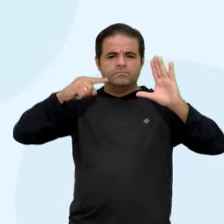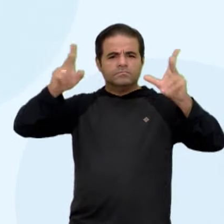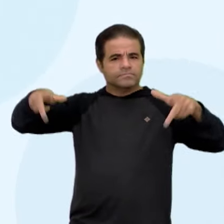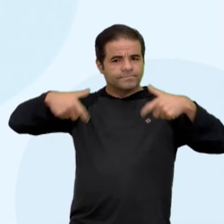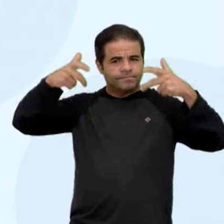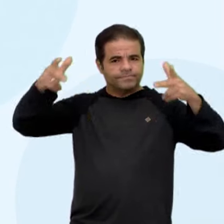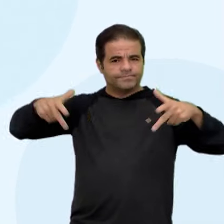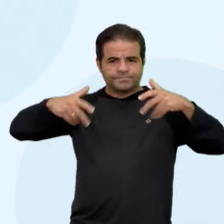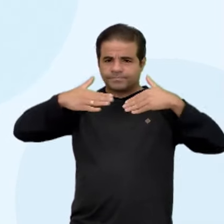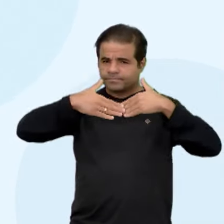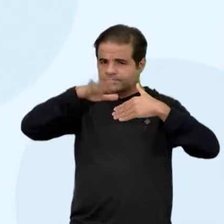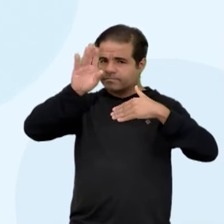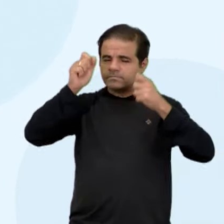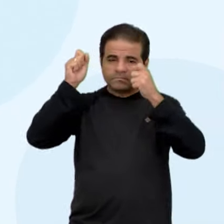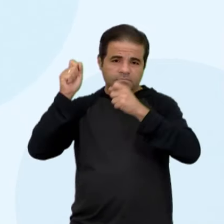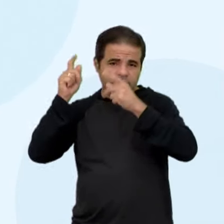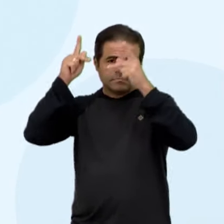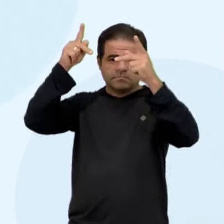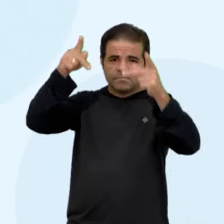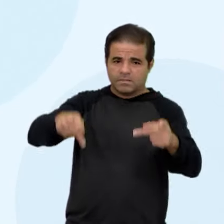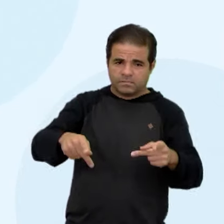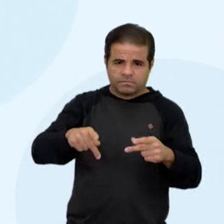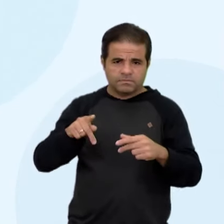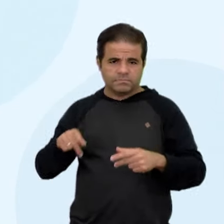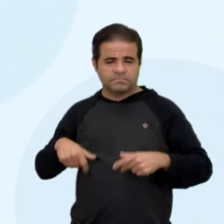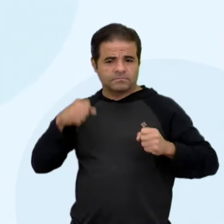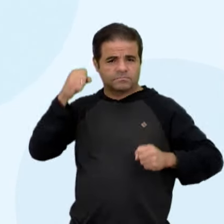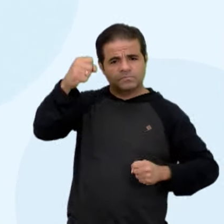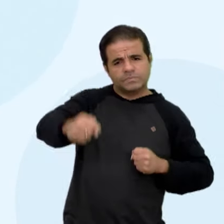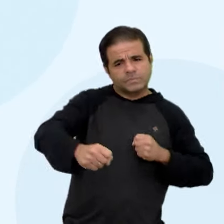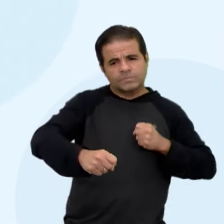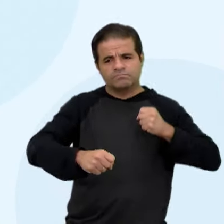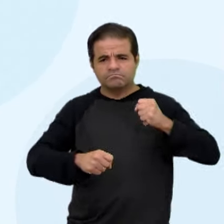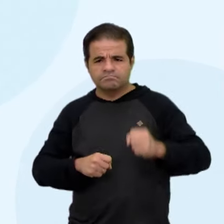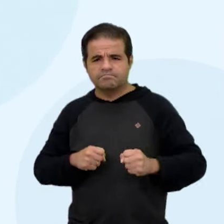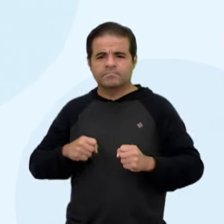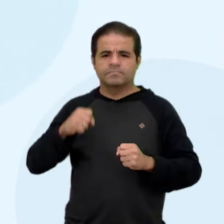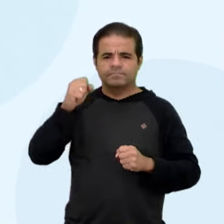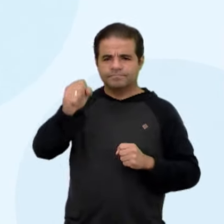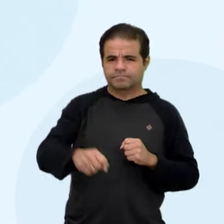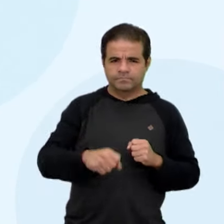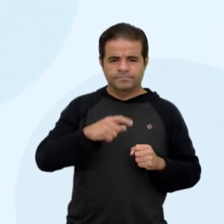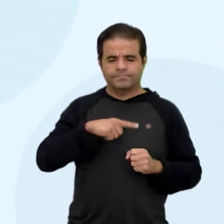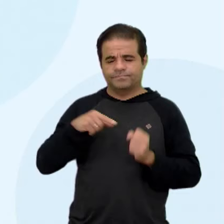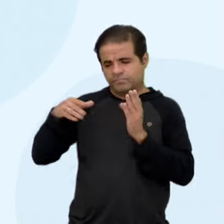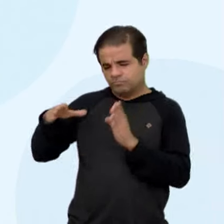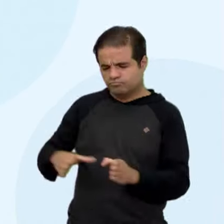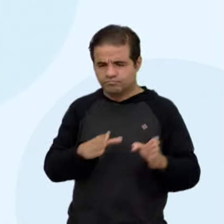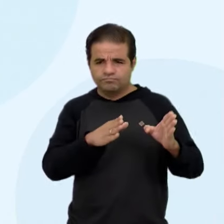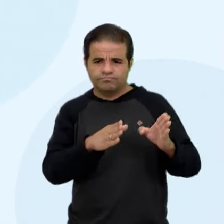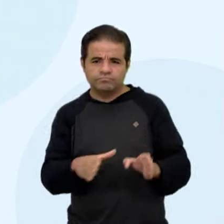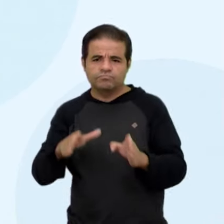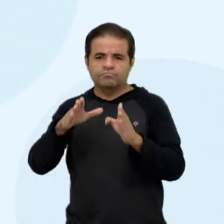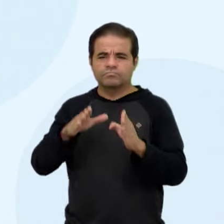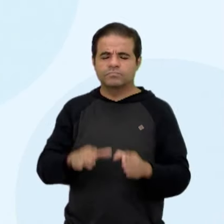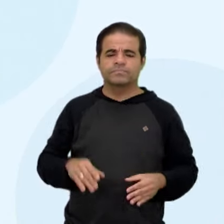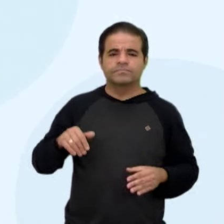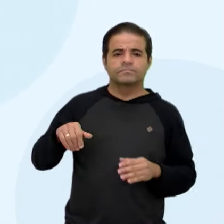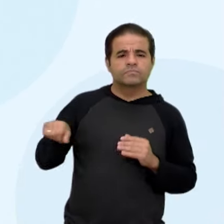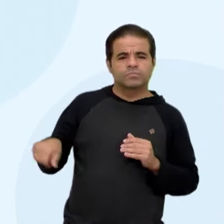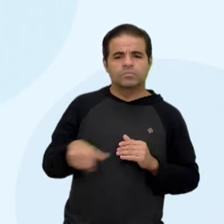exploração muito visitado por alpinistas e pessoas que fazem trekking, que fazem trilha, né? Que gostam de fazer